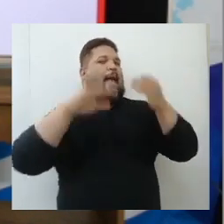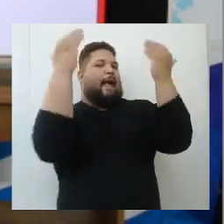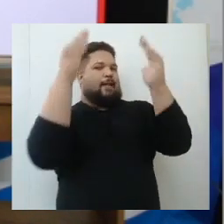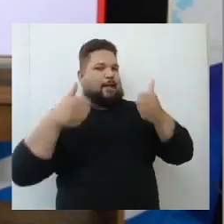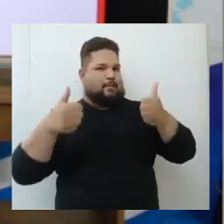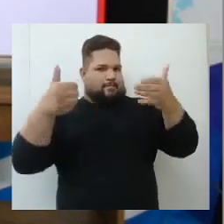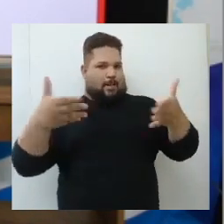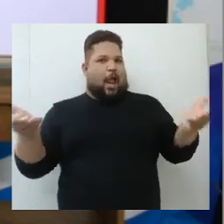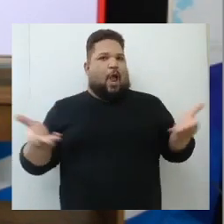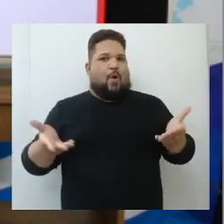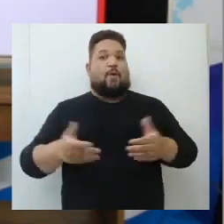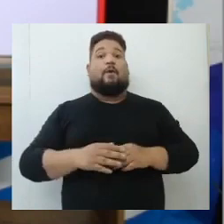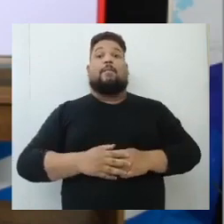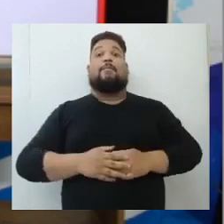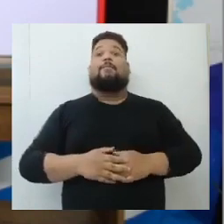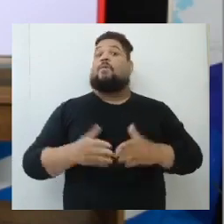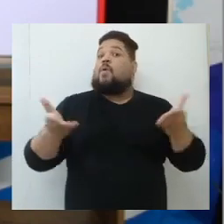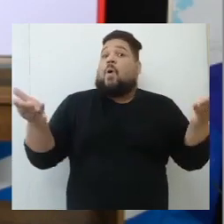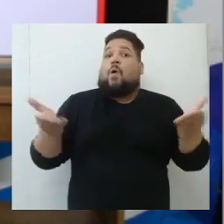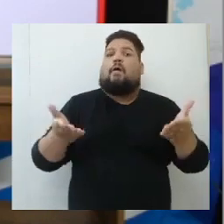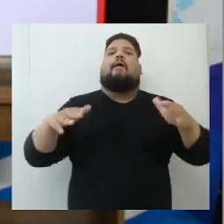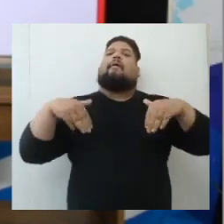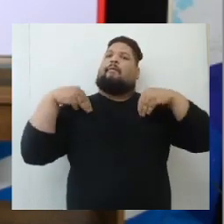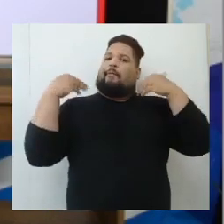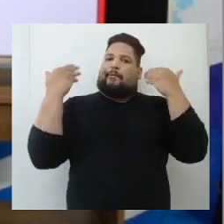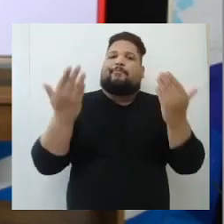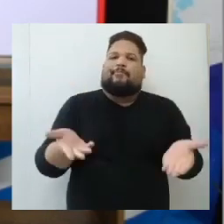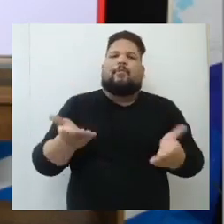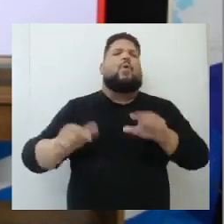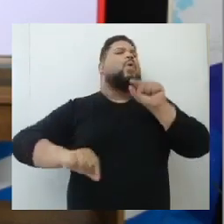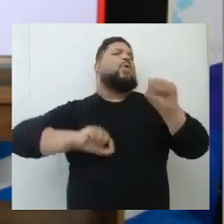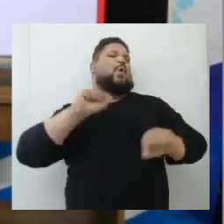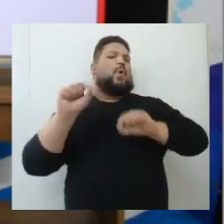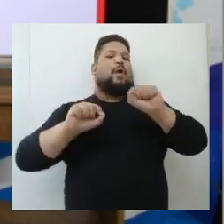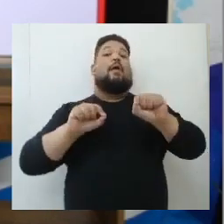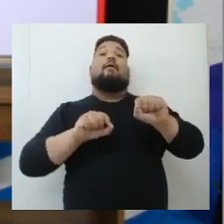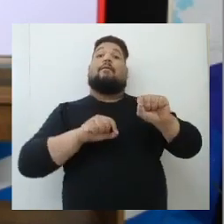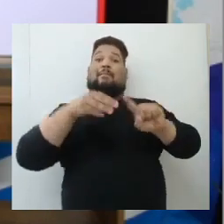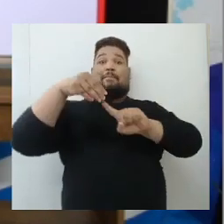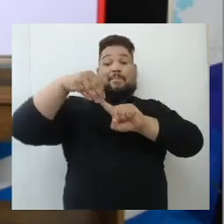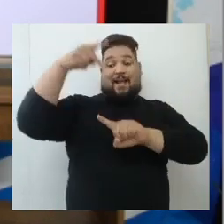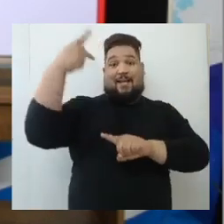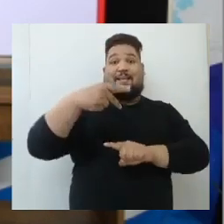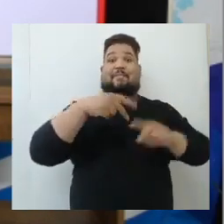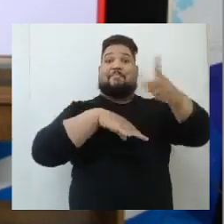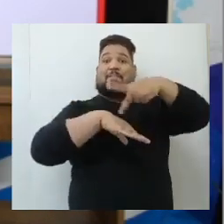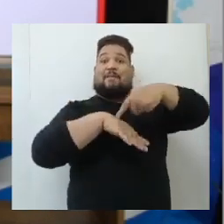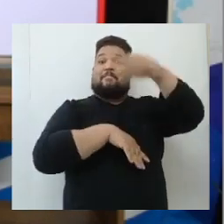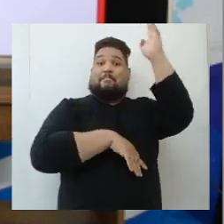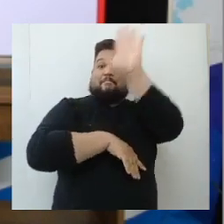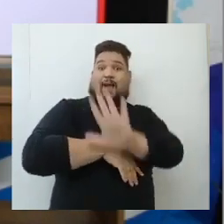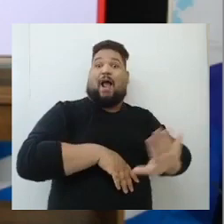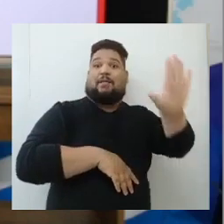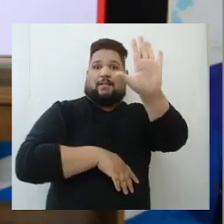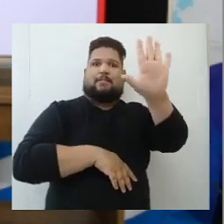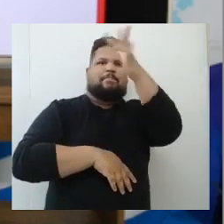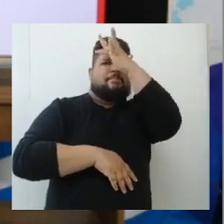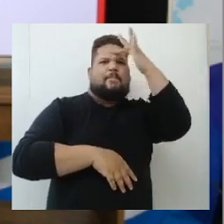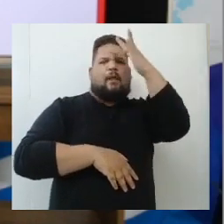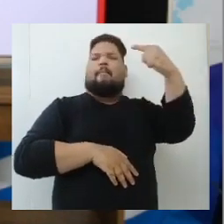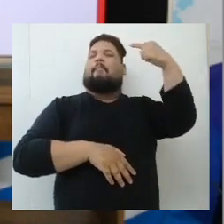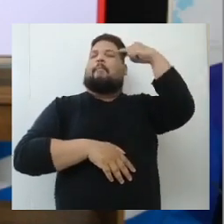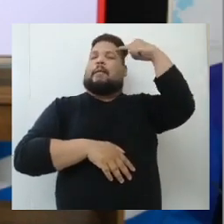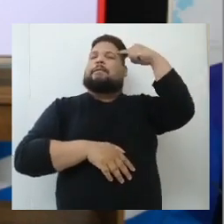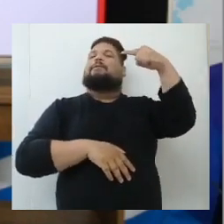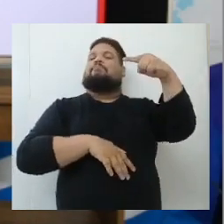análise. Hoje, ainda hoje, na verdade, principalmente aqui no Brasil, muitas pessoas